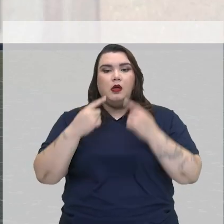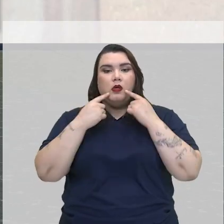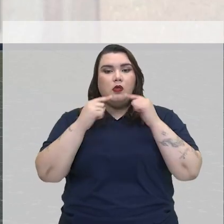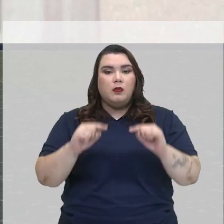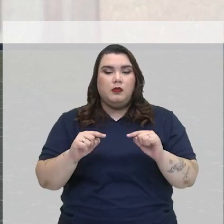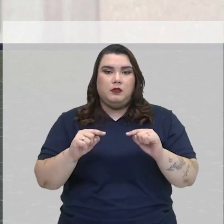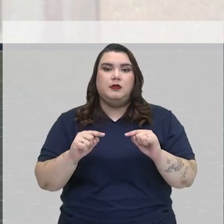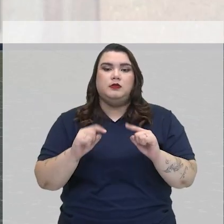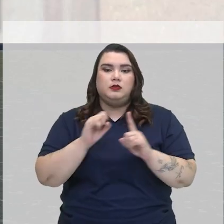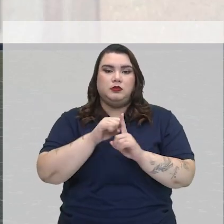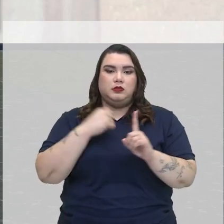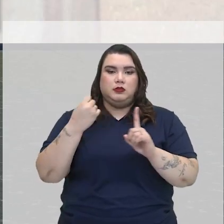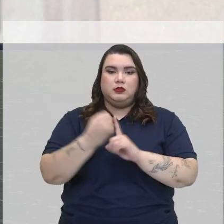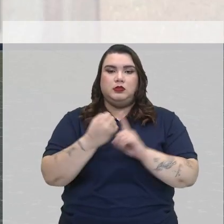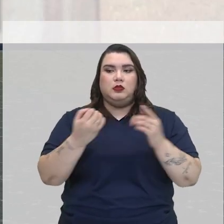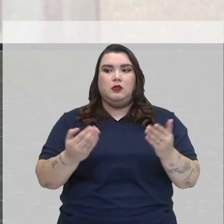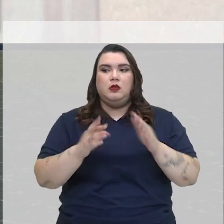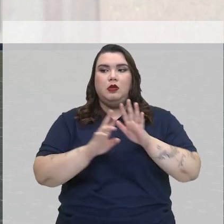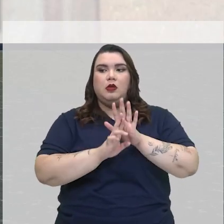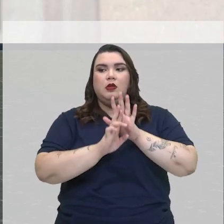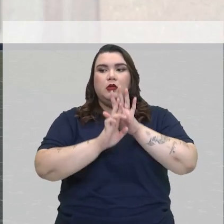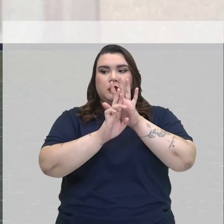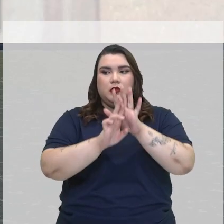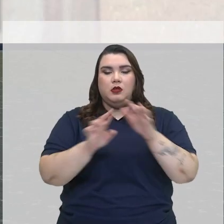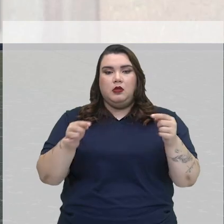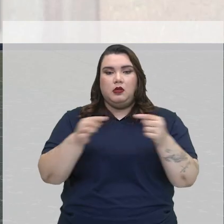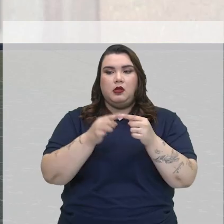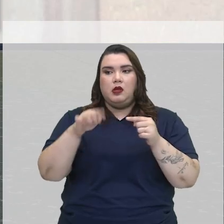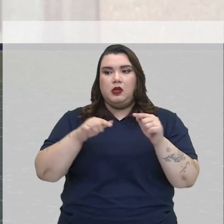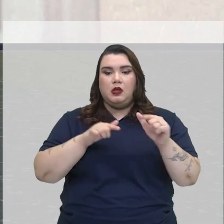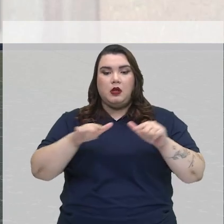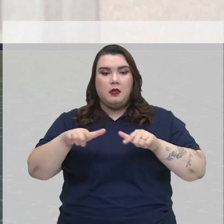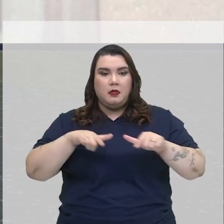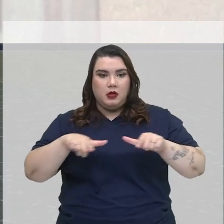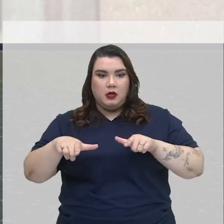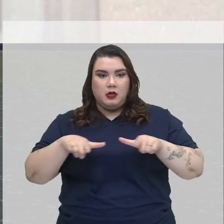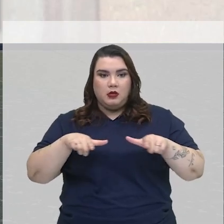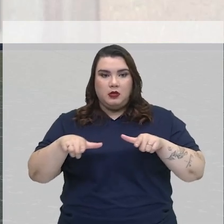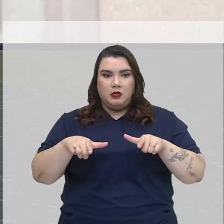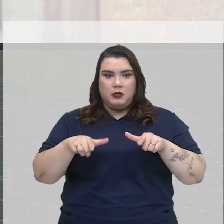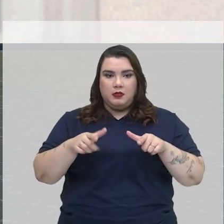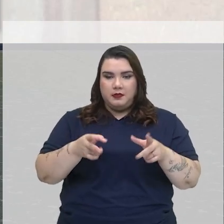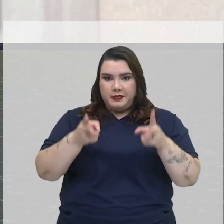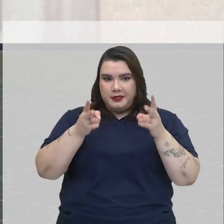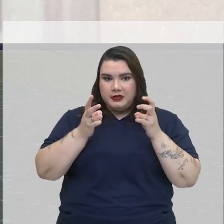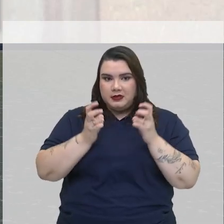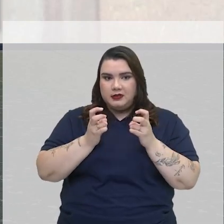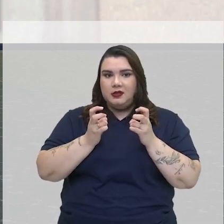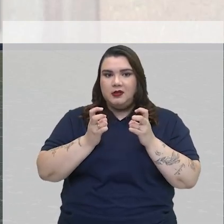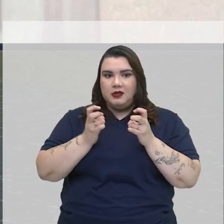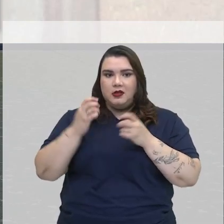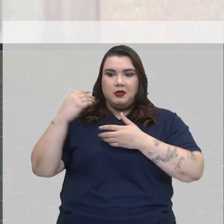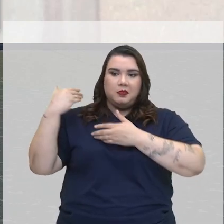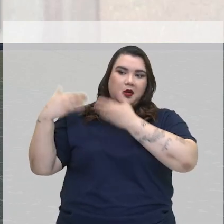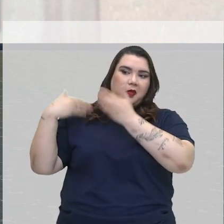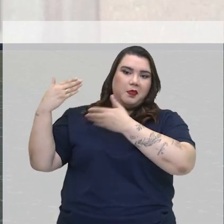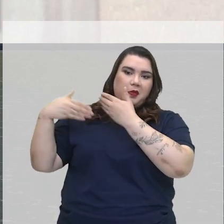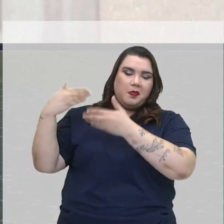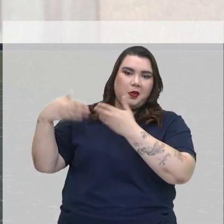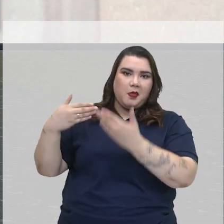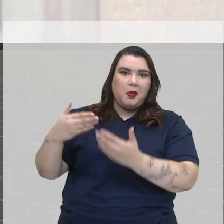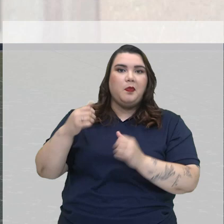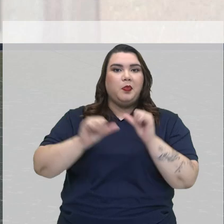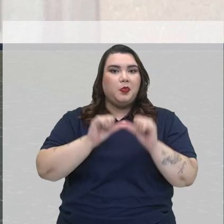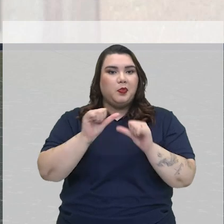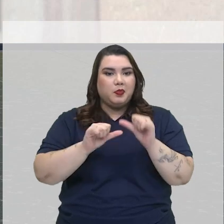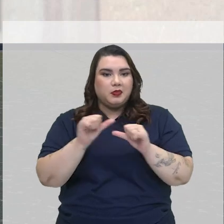trabalhador, trazer essa crítica social. Então, eles faziam as representações de trabalhadores. Viu como